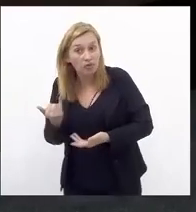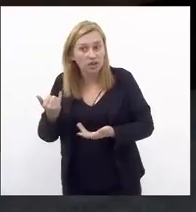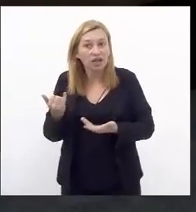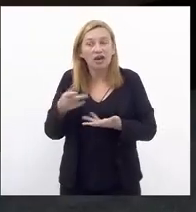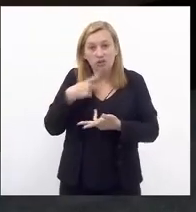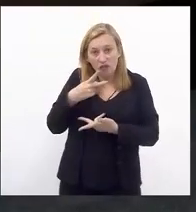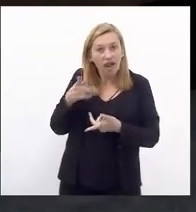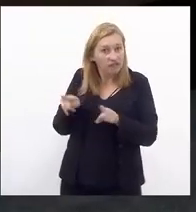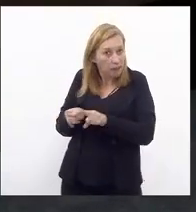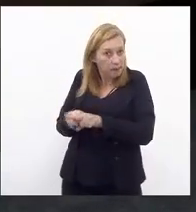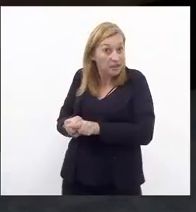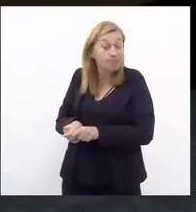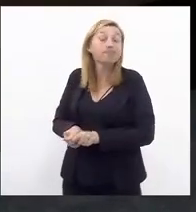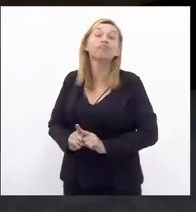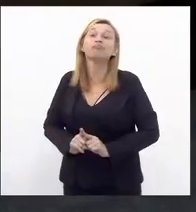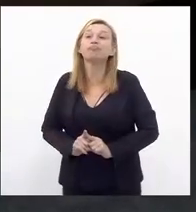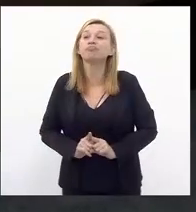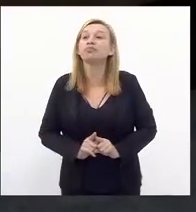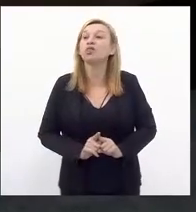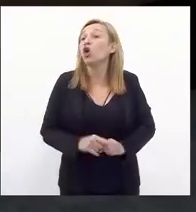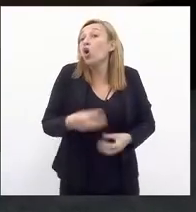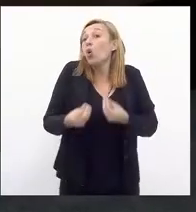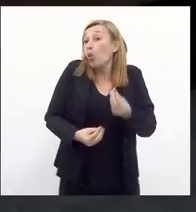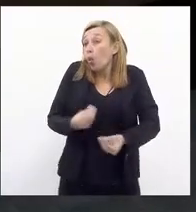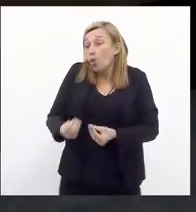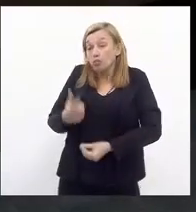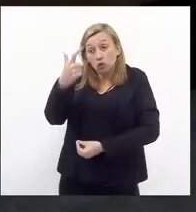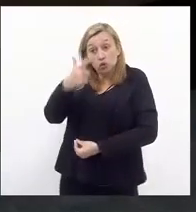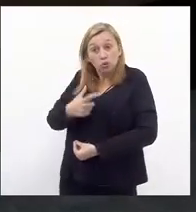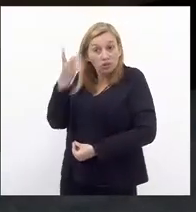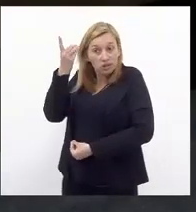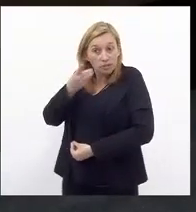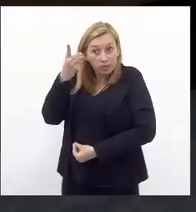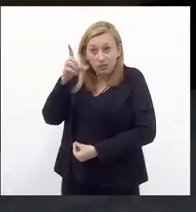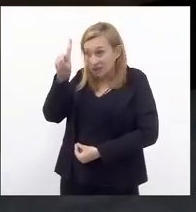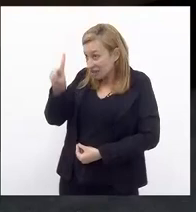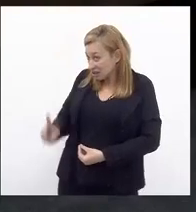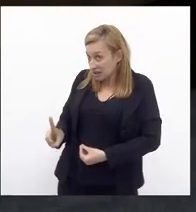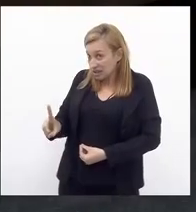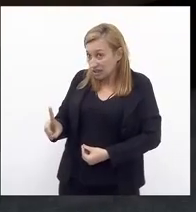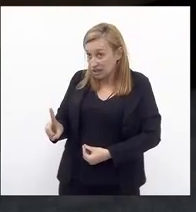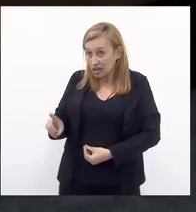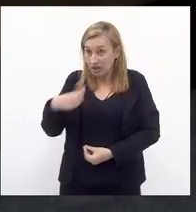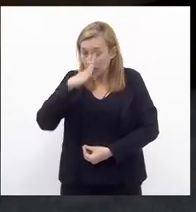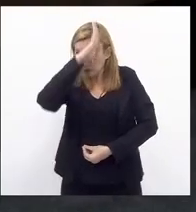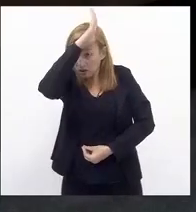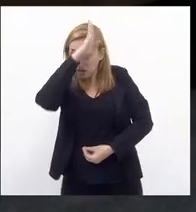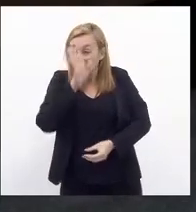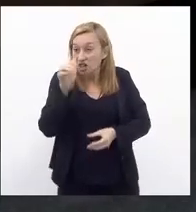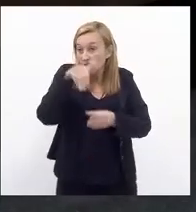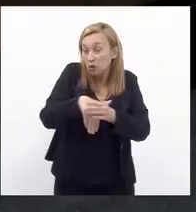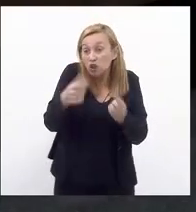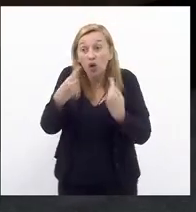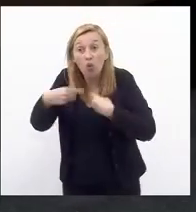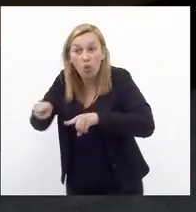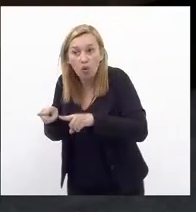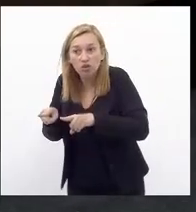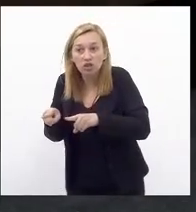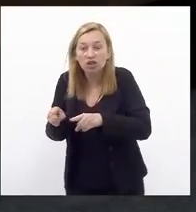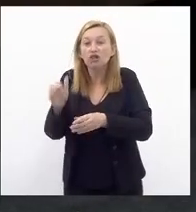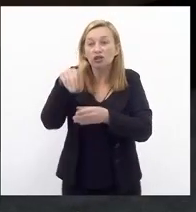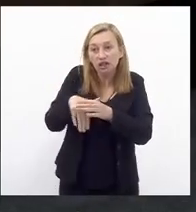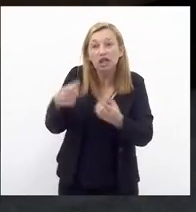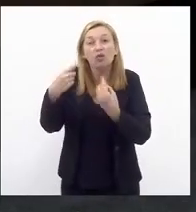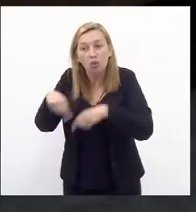deixe vou falar como eu sou uma parlamentar de direita bolsonaro lista e voltei contra e